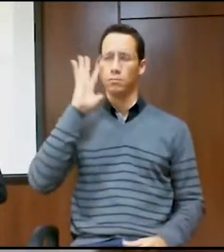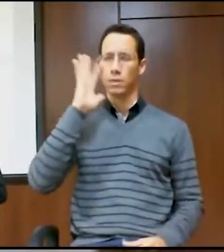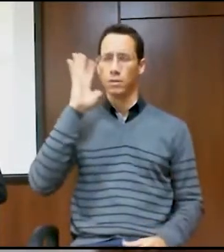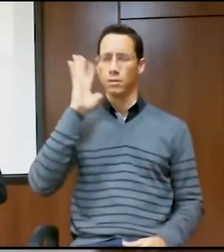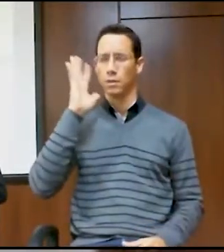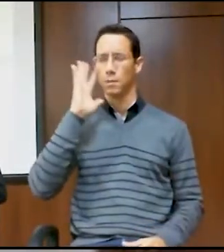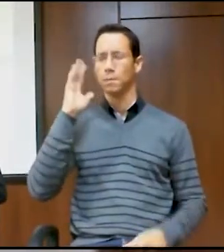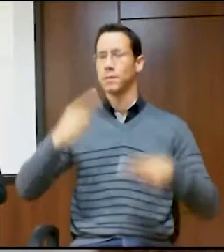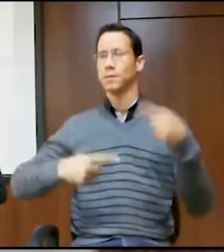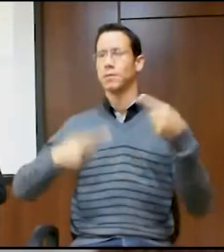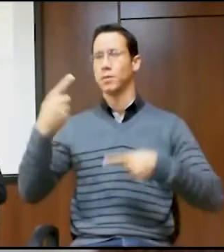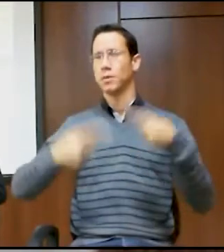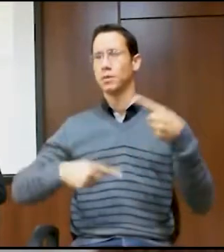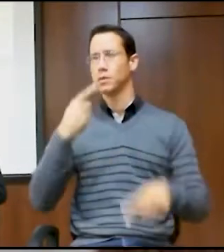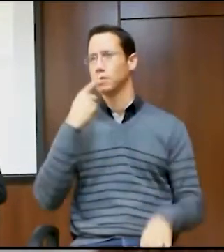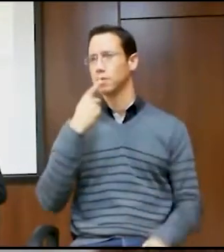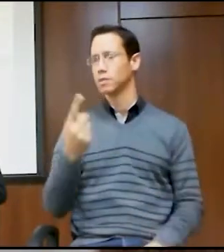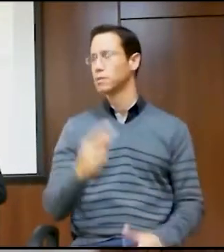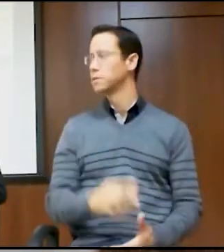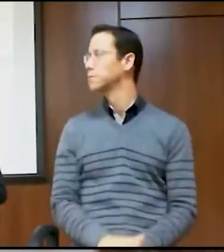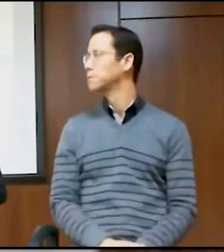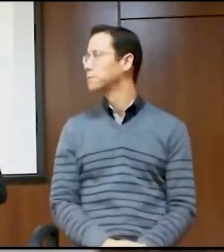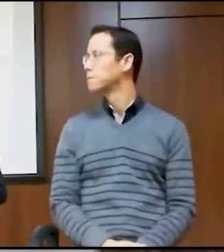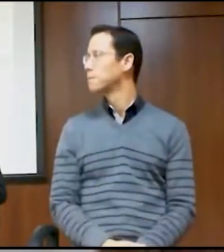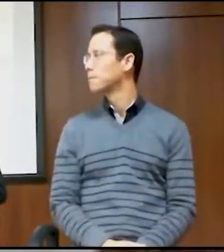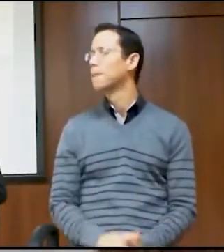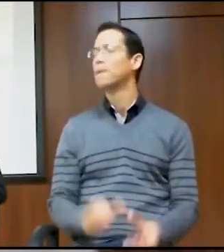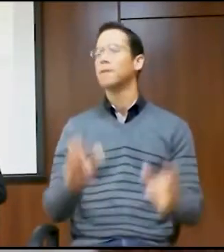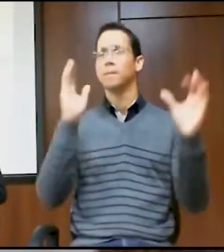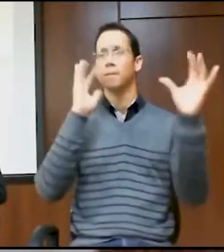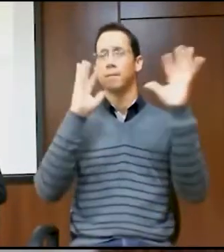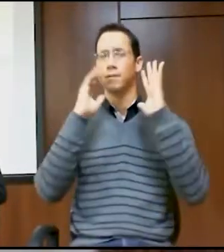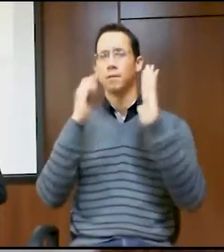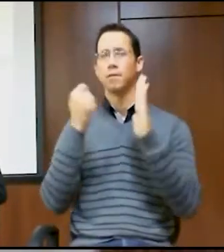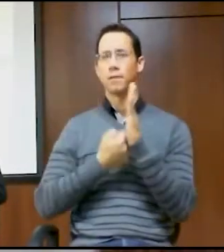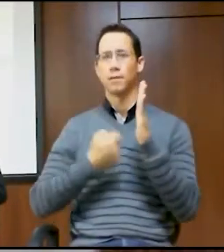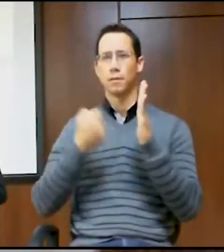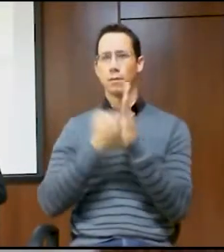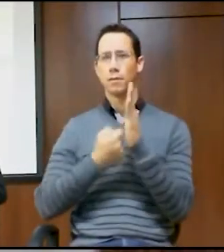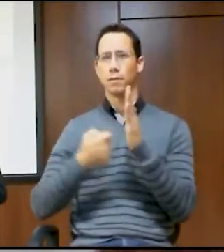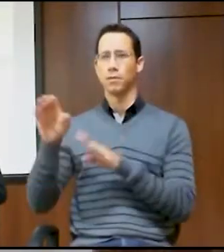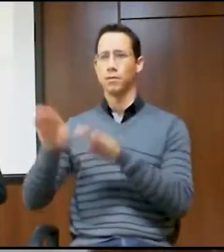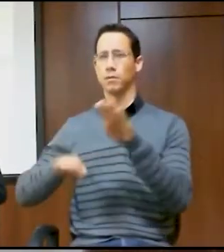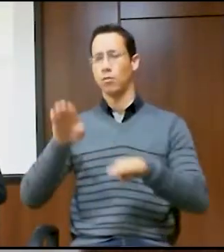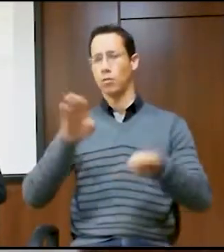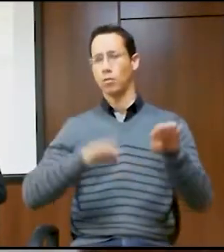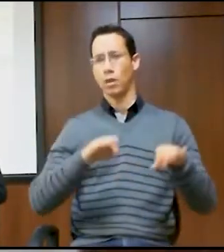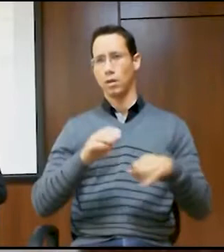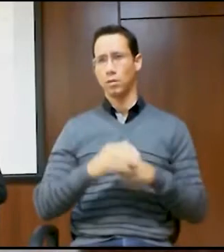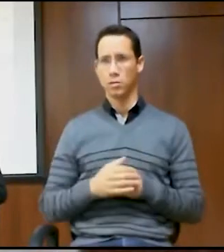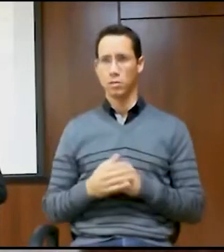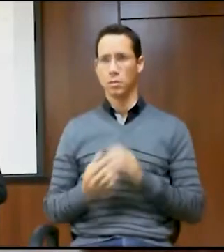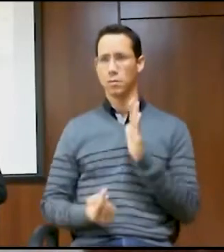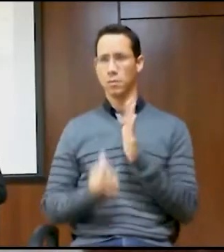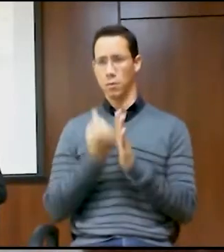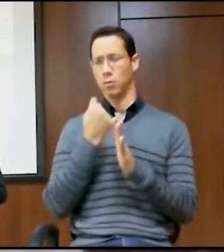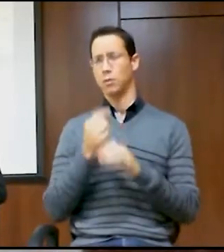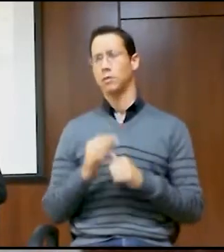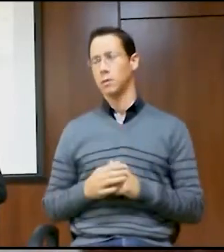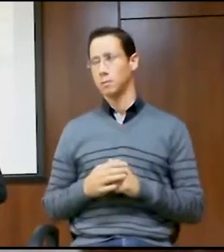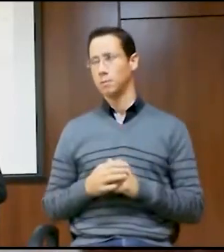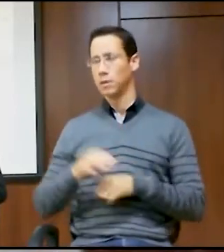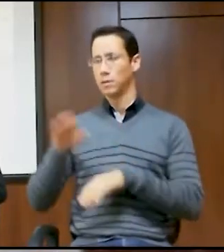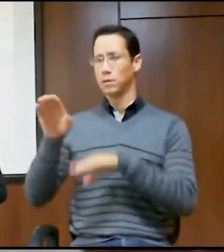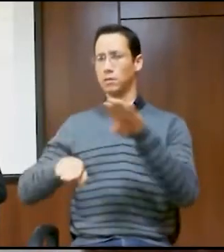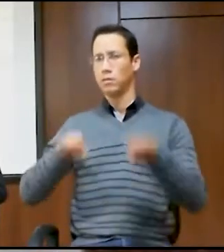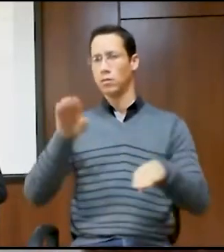as políticas, ele diz assim, para a gente pensar o enfrentamento da desigualdade, ele pergunta para a gente assim, é